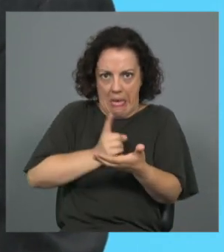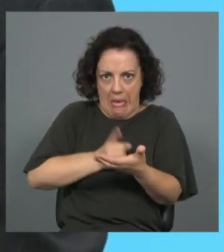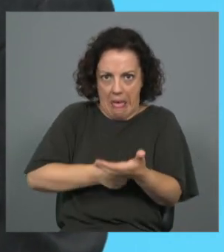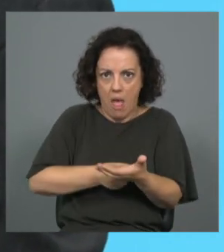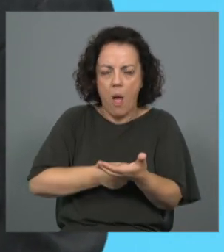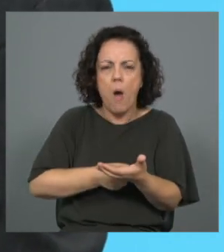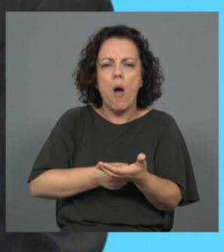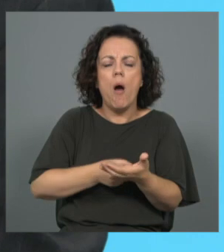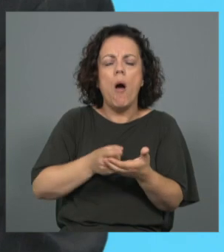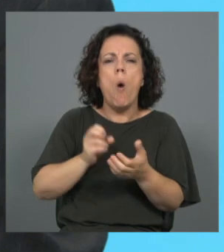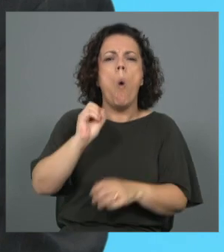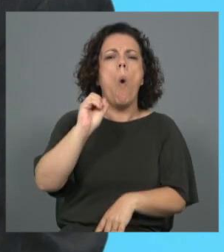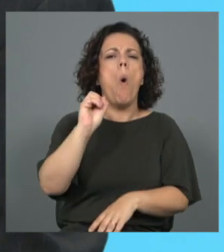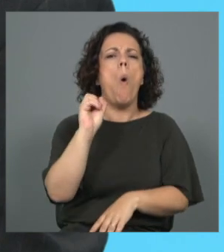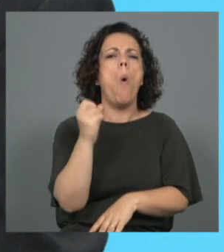Ou é